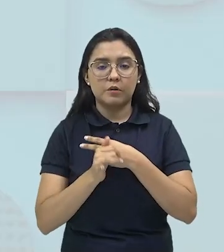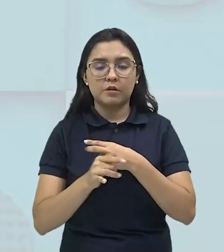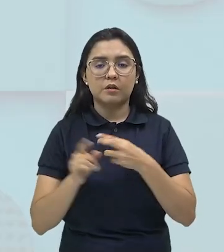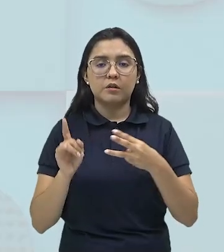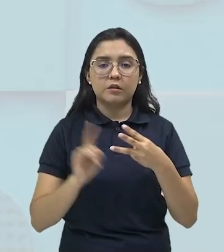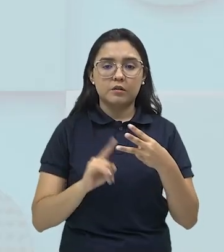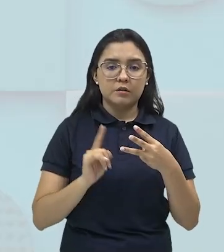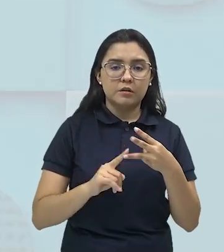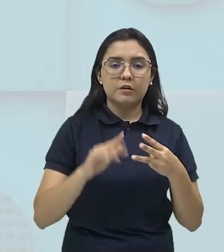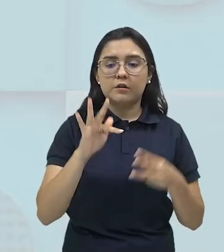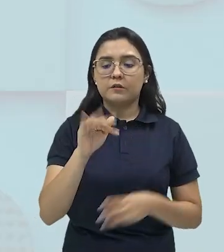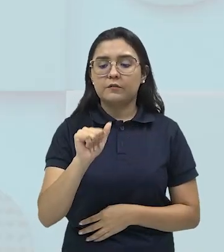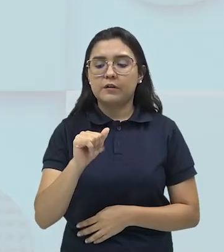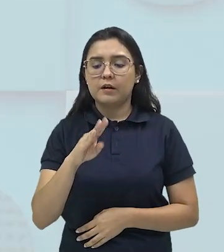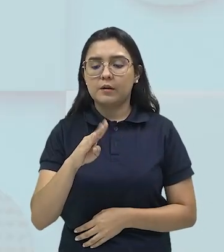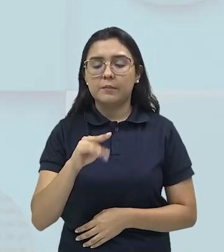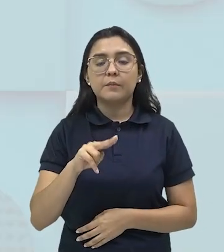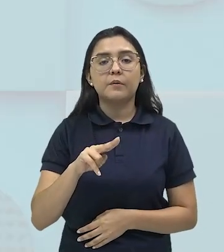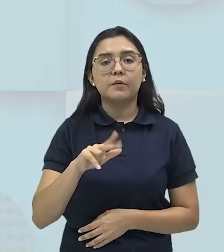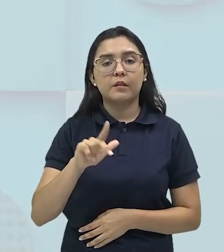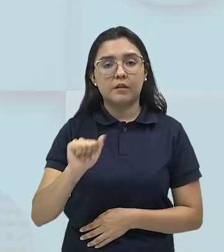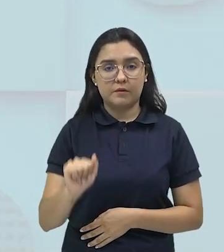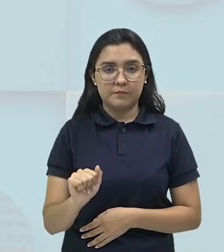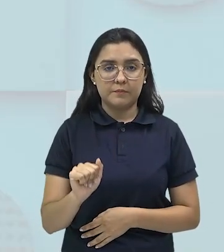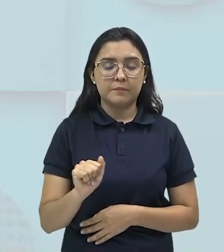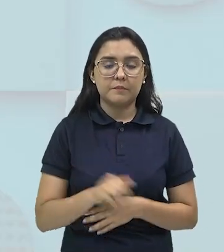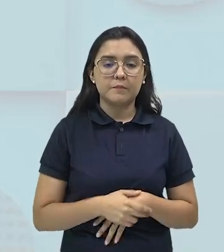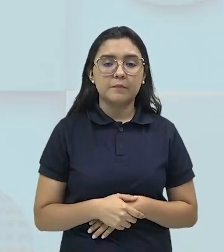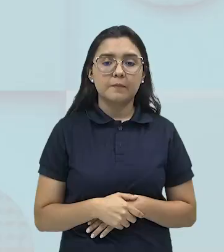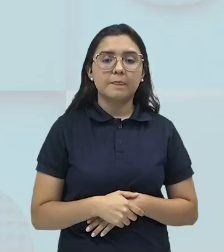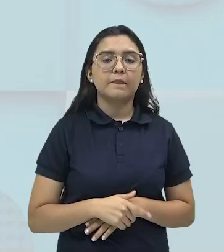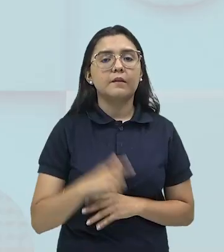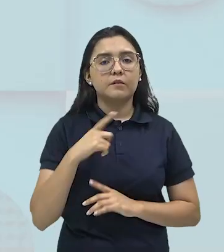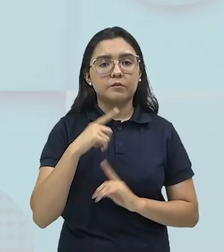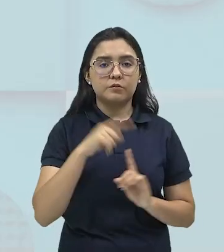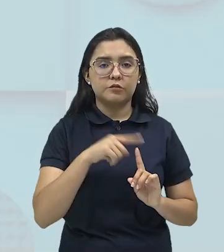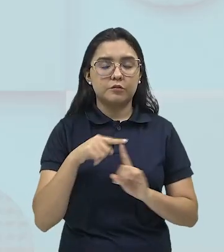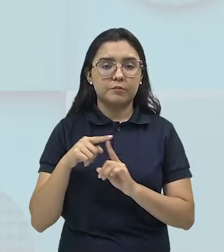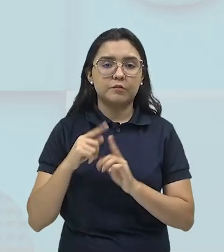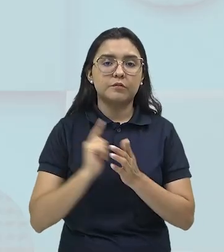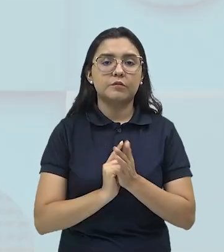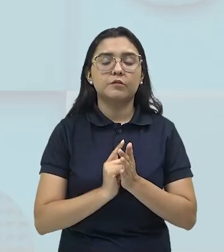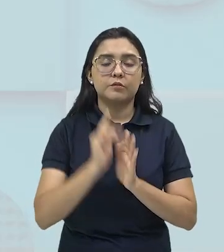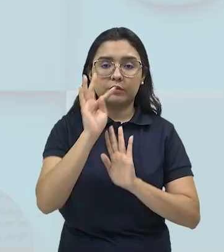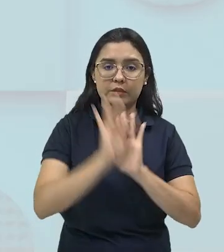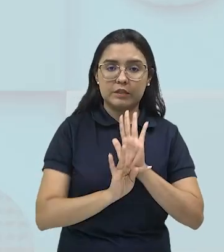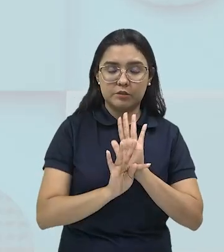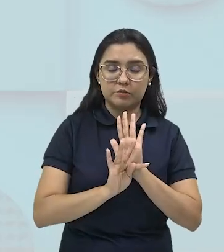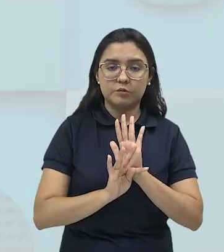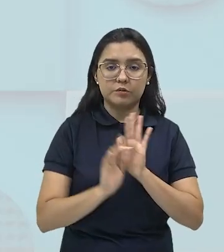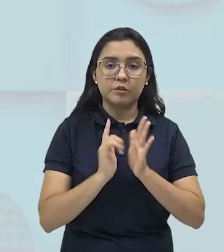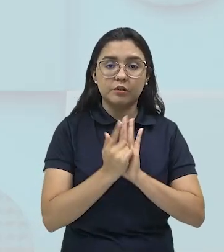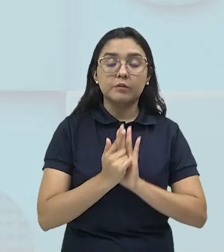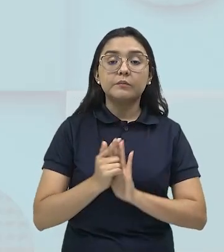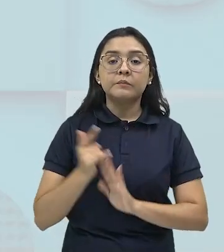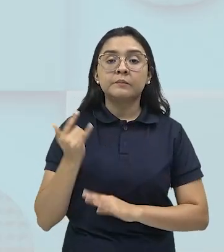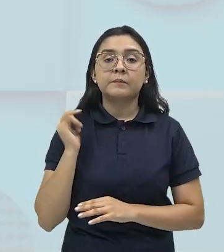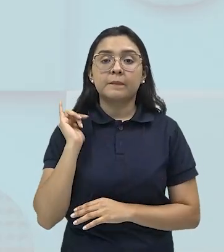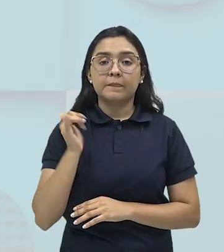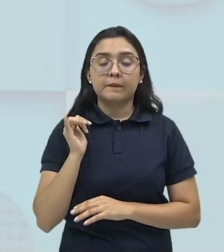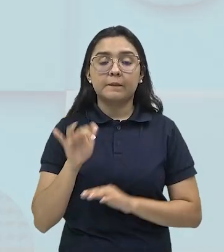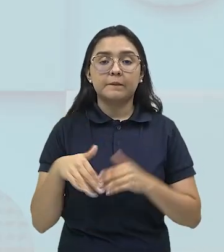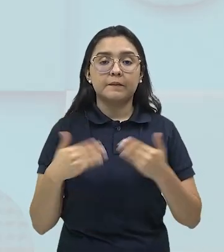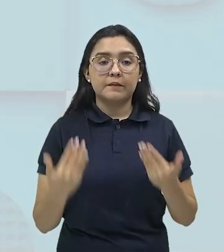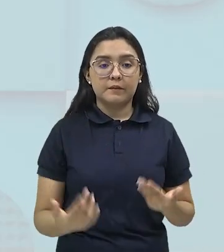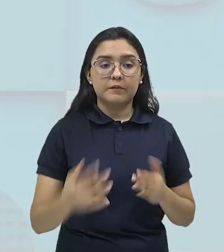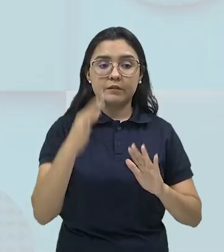ter fábulas, né? Que estão dentro do tipo textual narrativo, não é? Então, nessa obra, nós